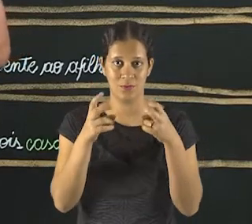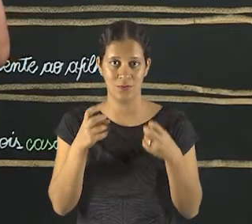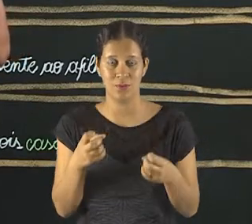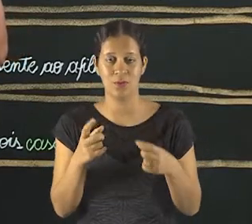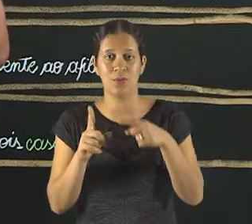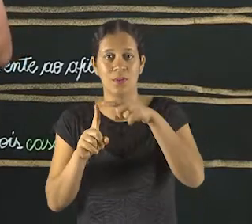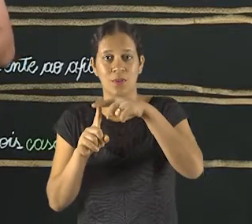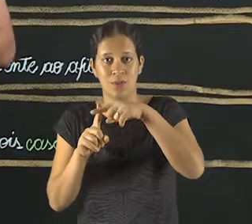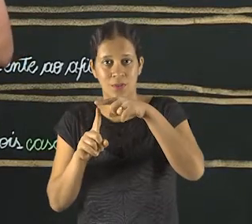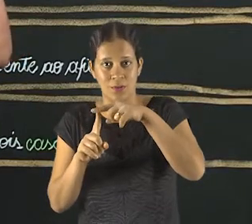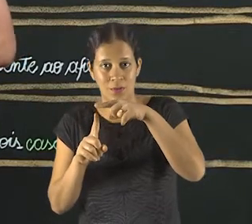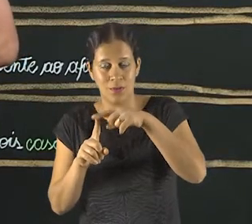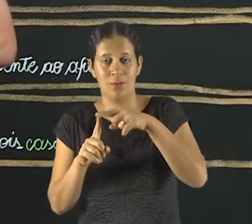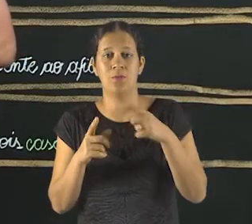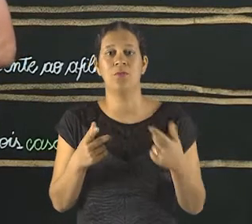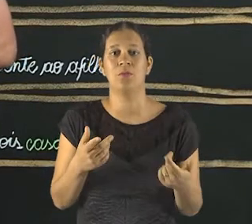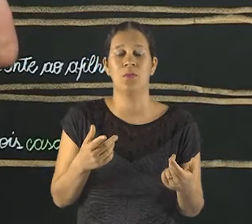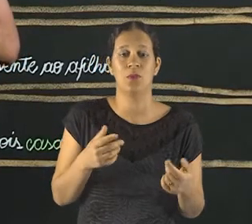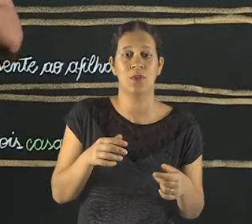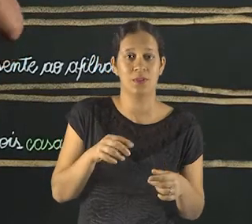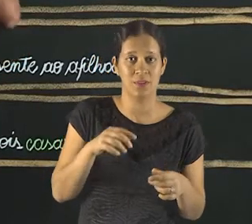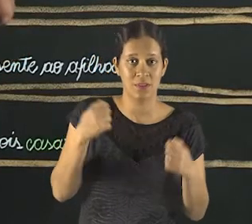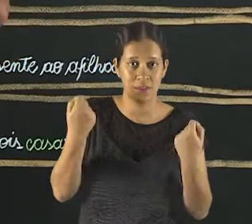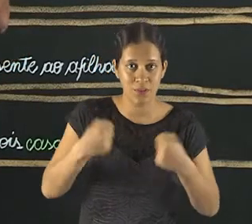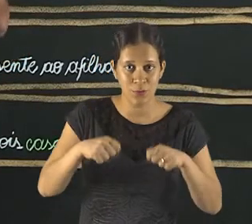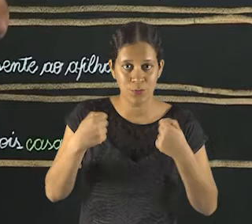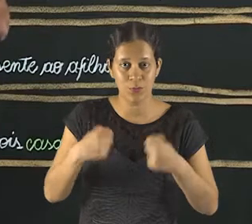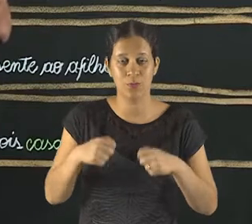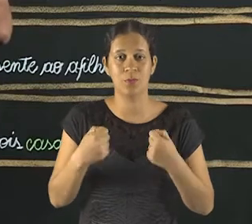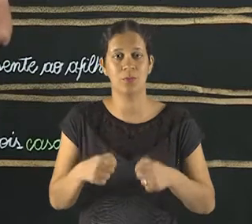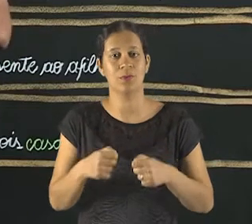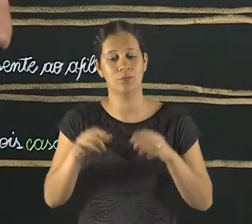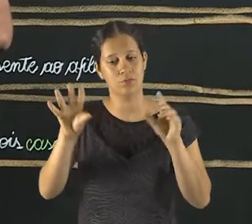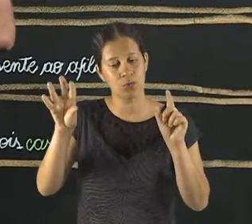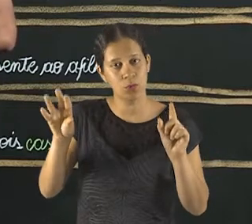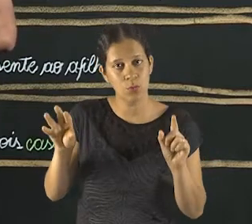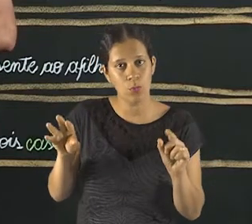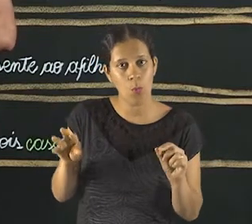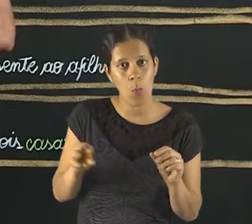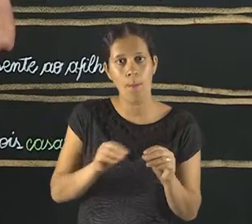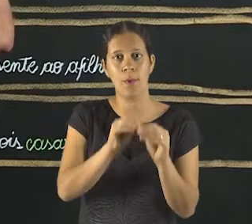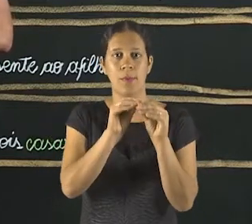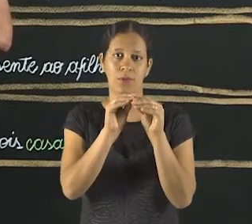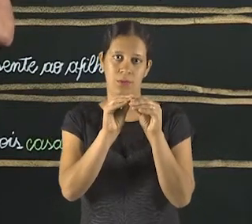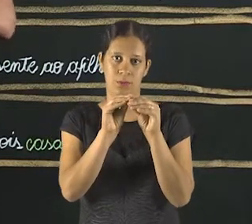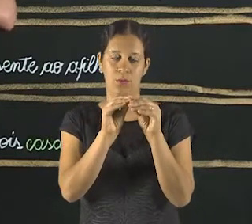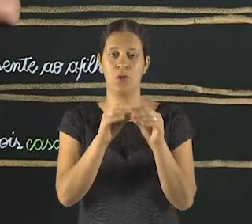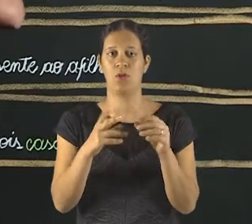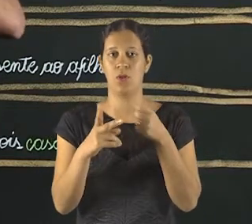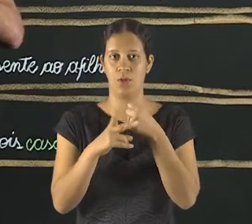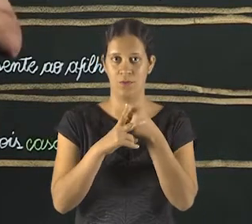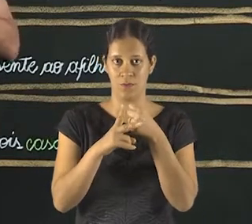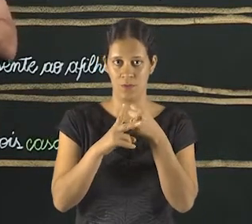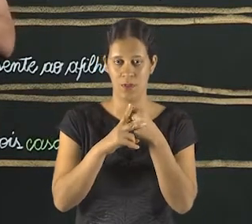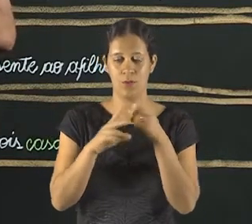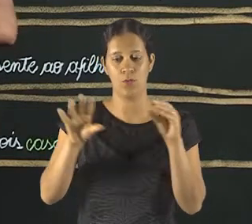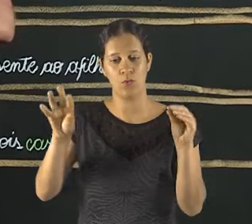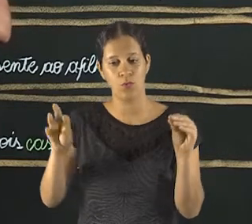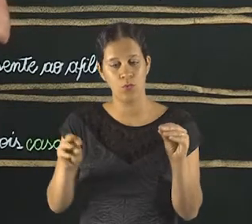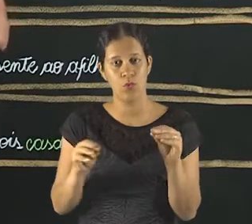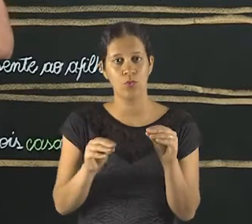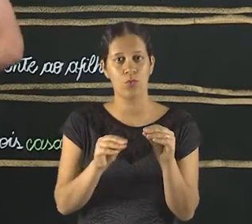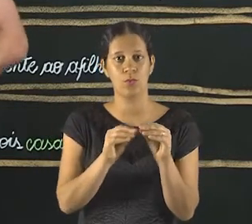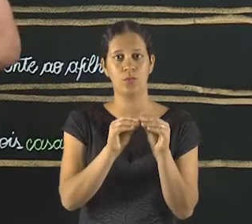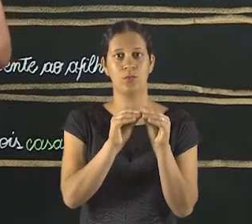perceber que esse é um tipo de predicado que conta com um verbo que precisa de um complemento. A relação entre os verbos